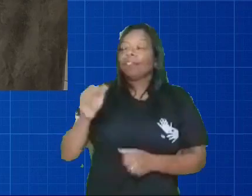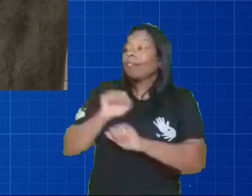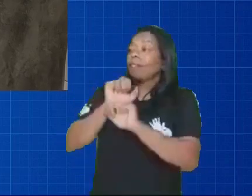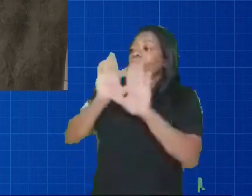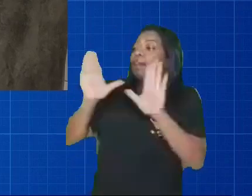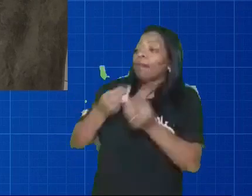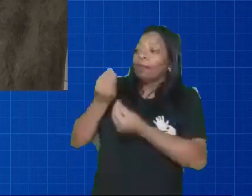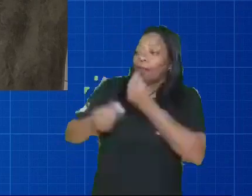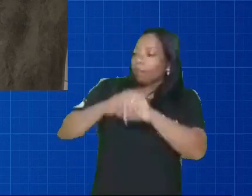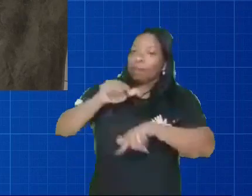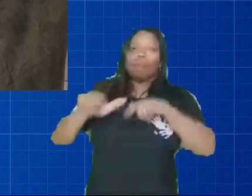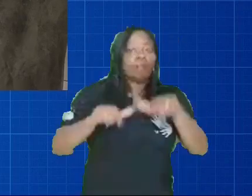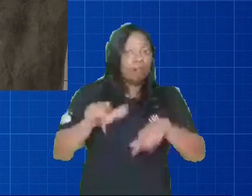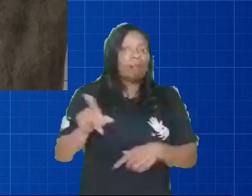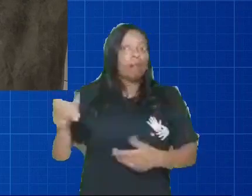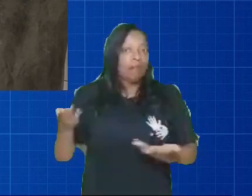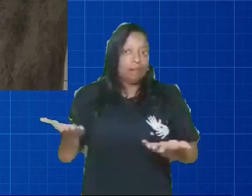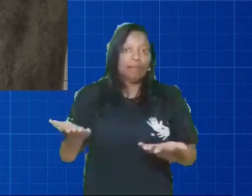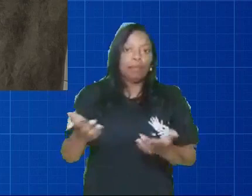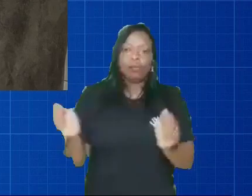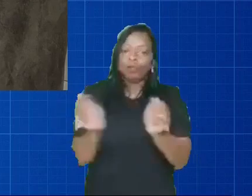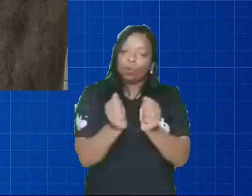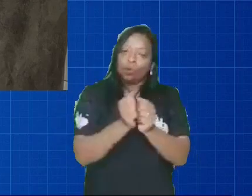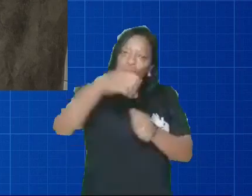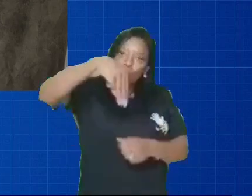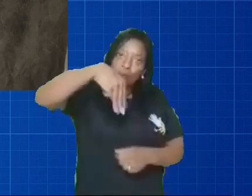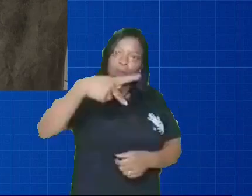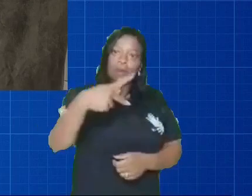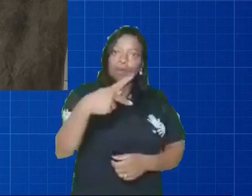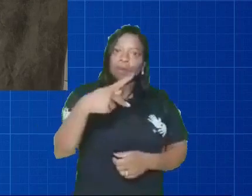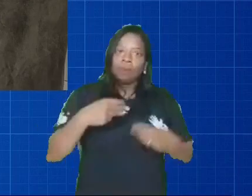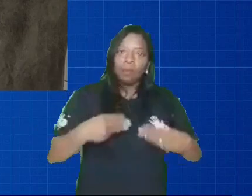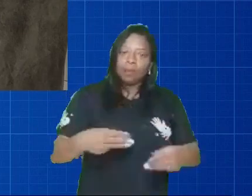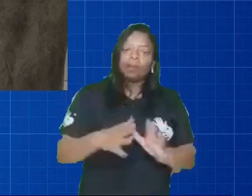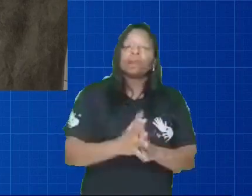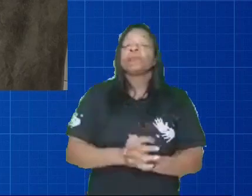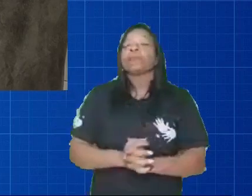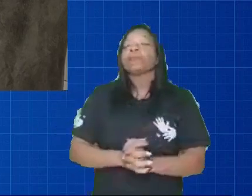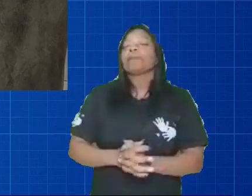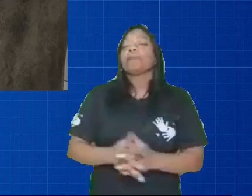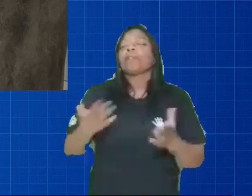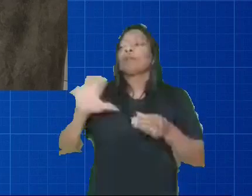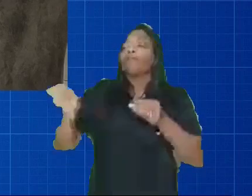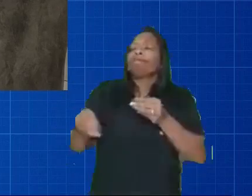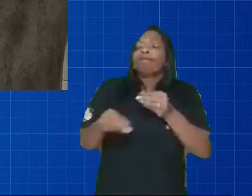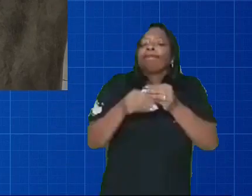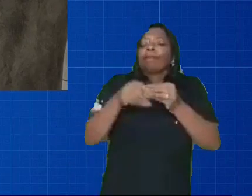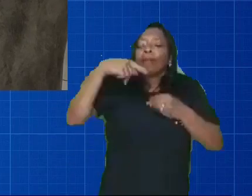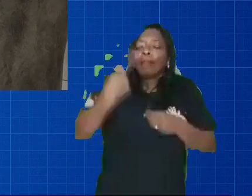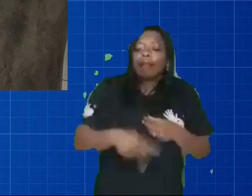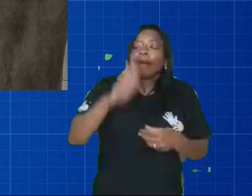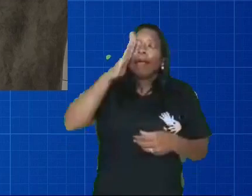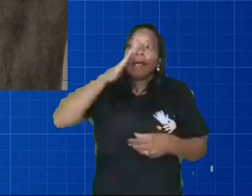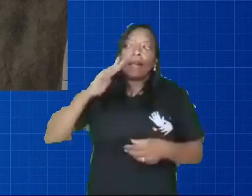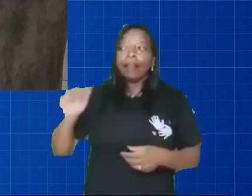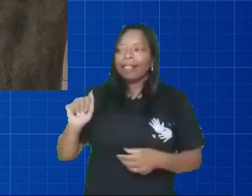ter essa clareza do trabalho que ela faz, realizando junto ao Ministério Público, né. Vamos puxar um pouquinho agora para o nosso município.